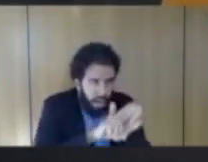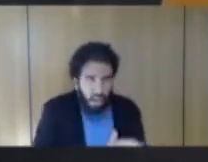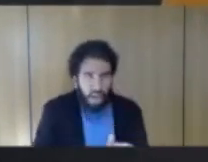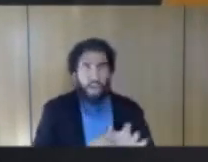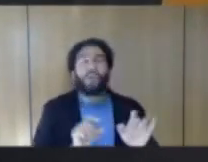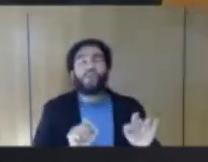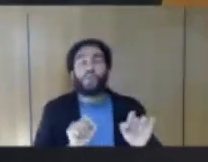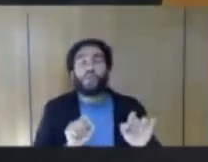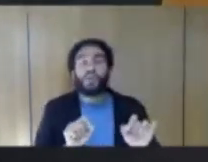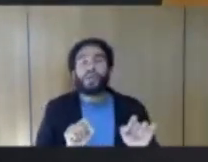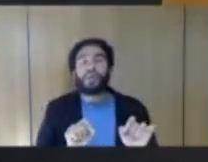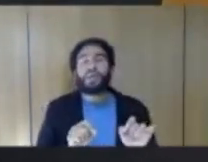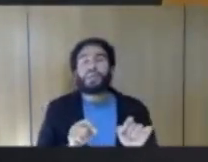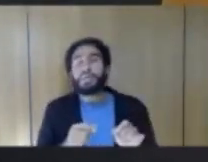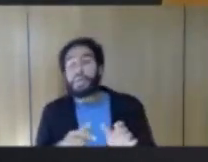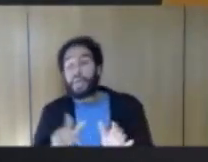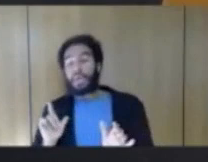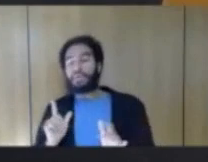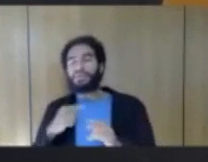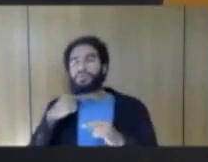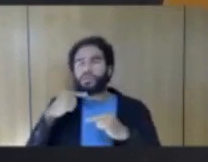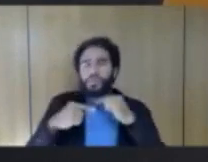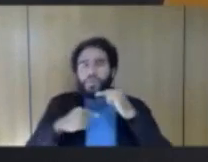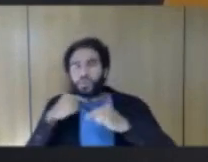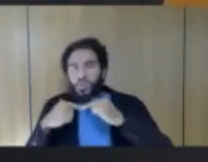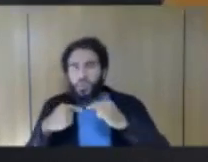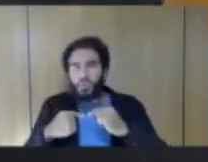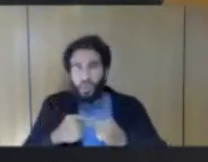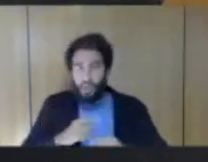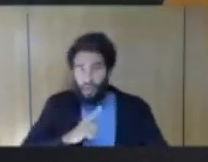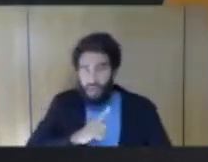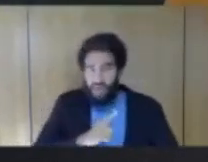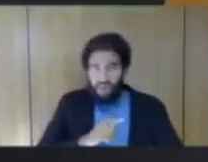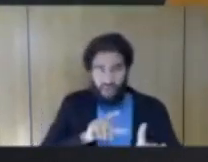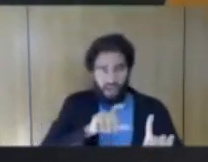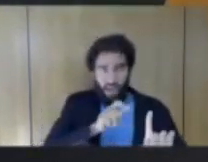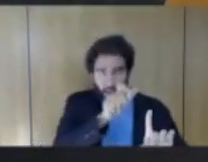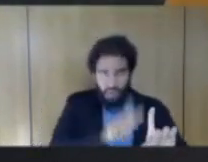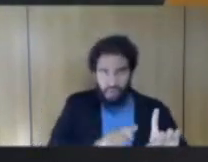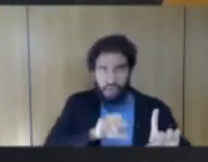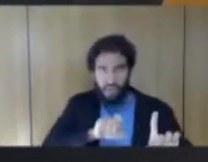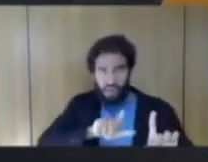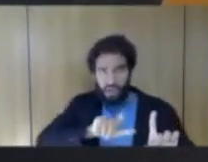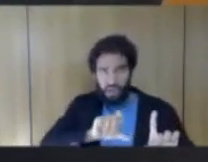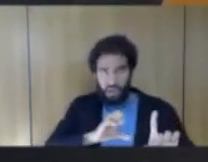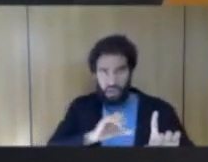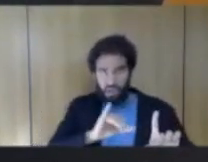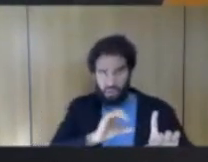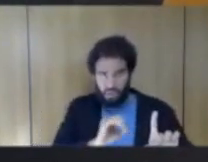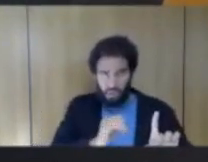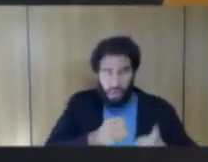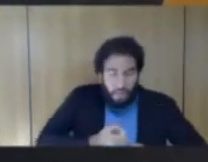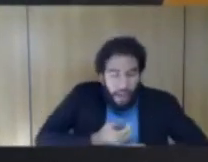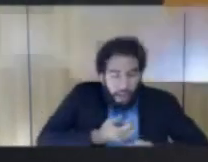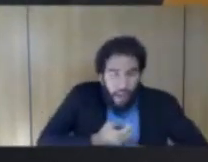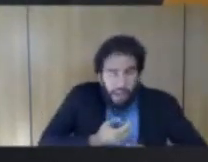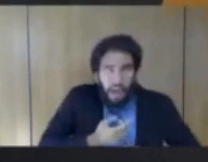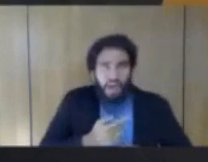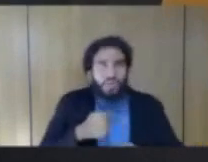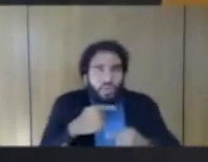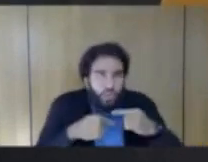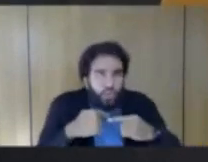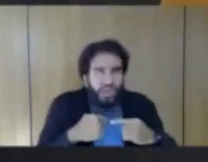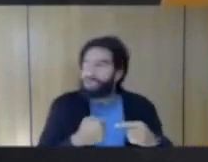os quais pairavam dúvidas a partir da delação do Senhor Élcio essas dúvidas se acham removidas